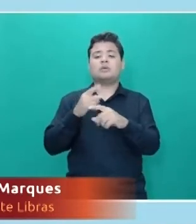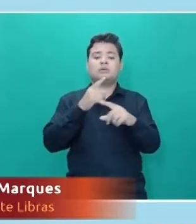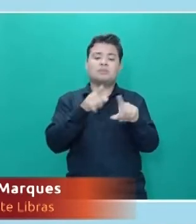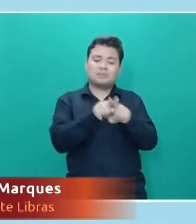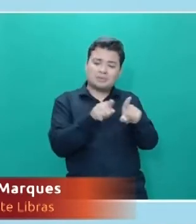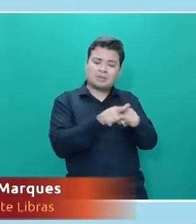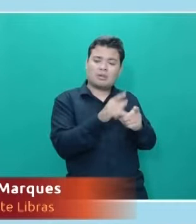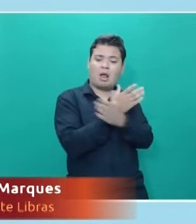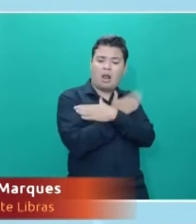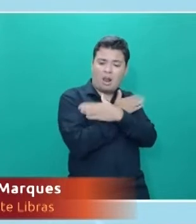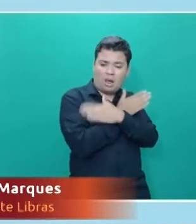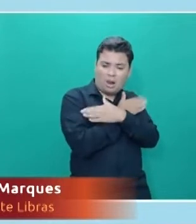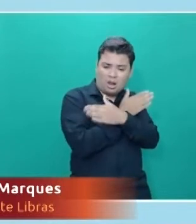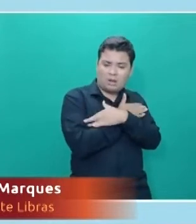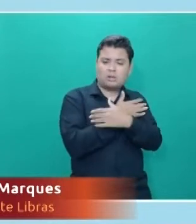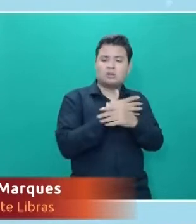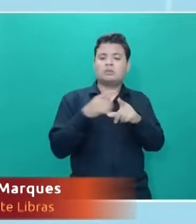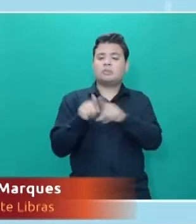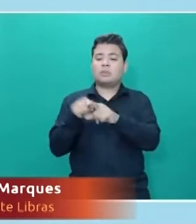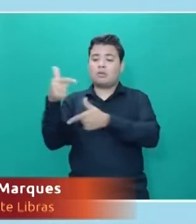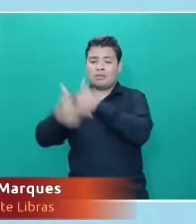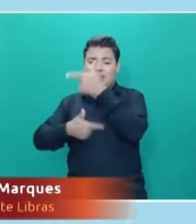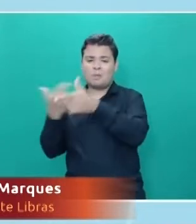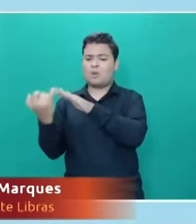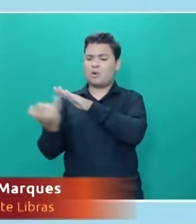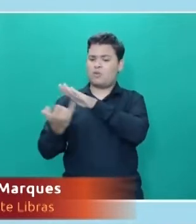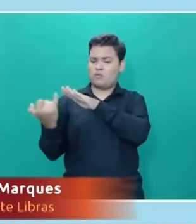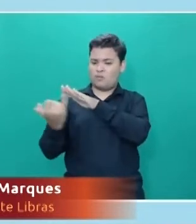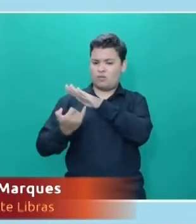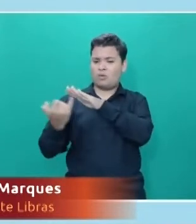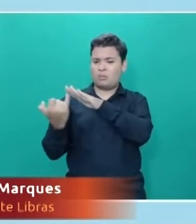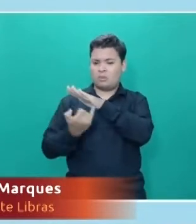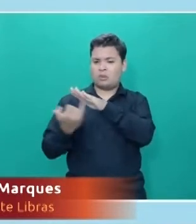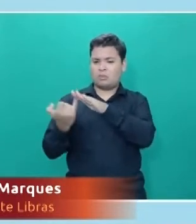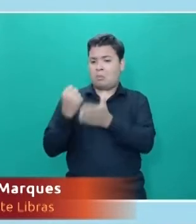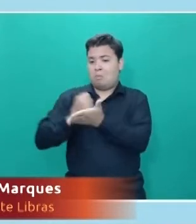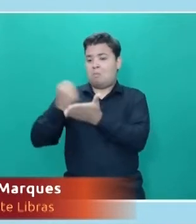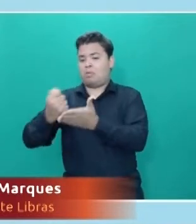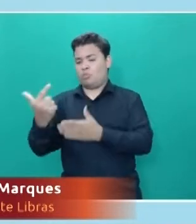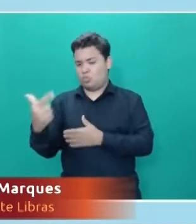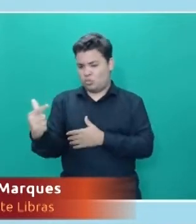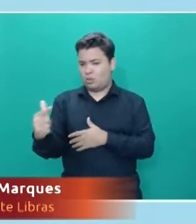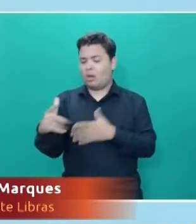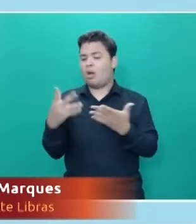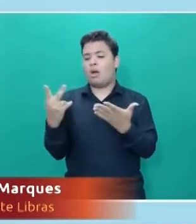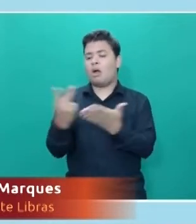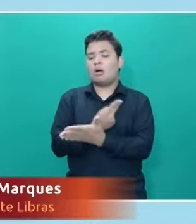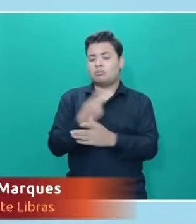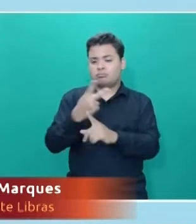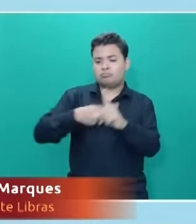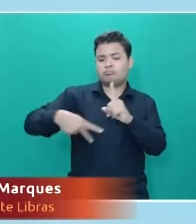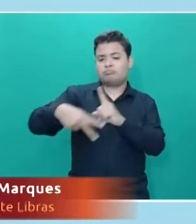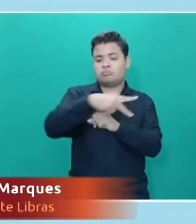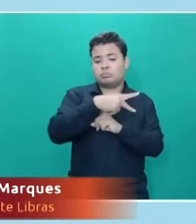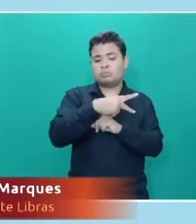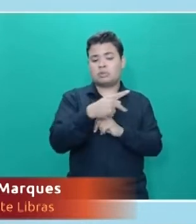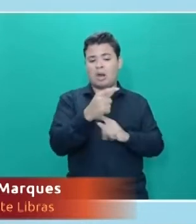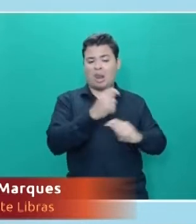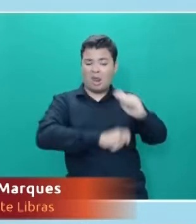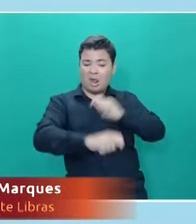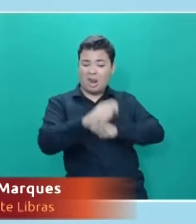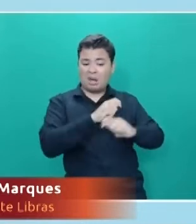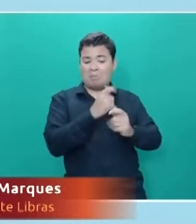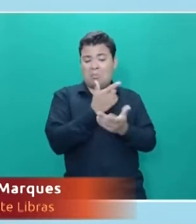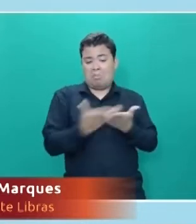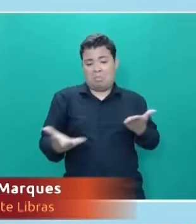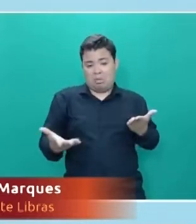e informalidade que foram sendo provocados em consequência disso, a Previdência Social teve uma grande defasagem no seu custeio e,